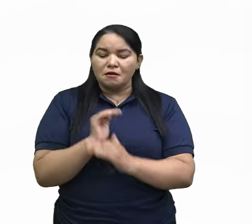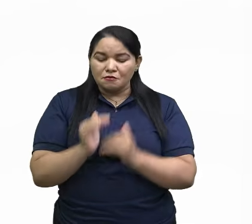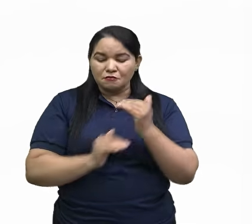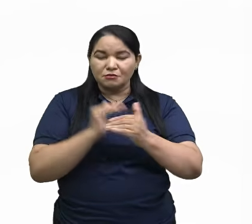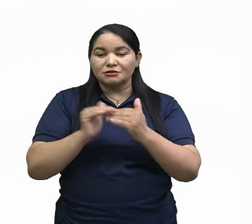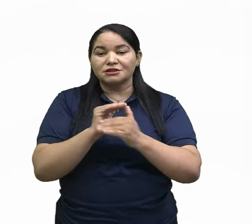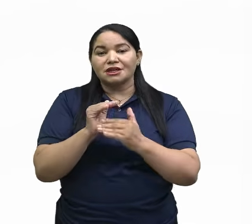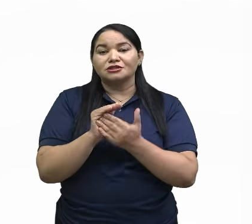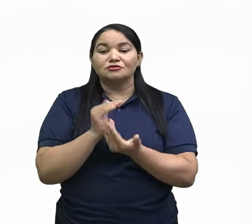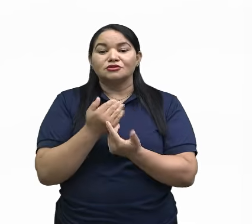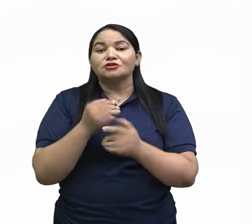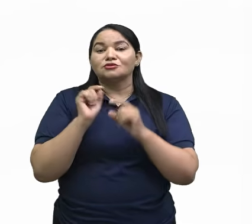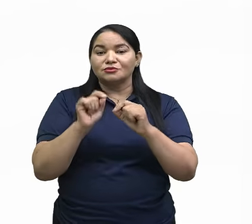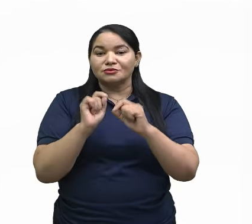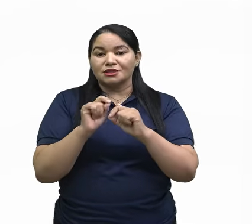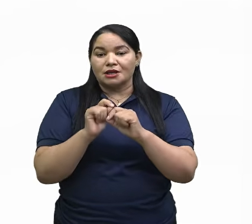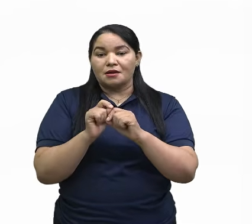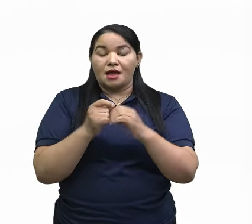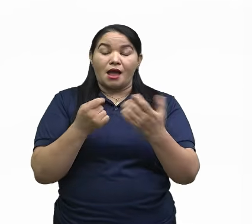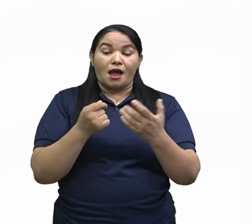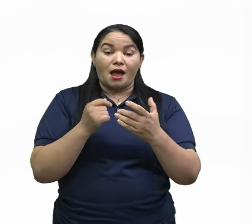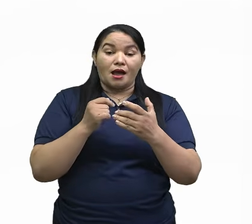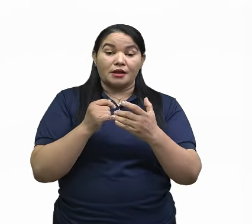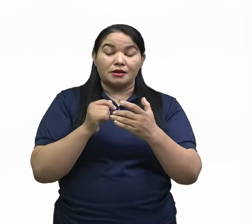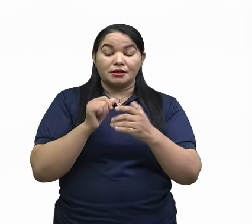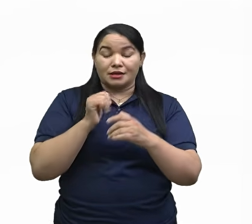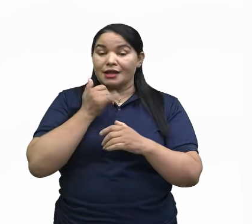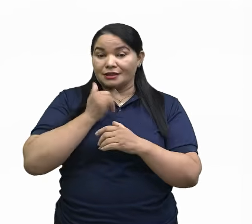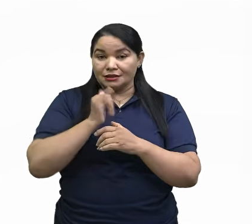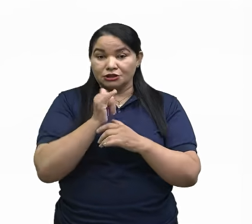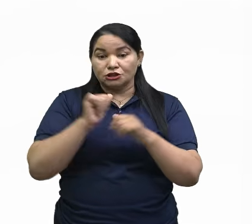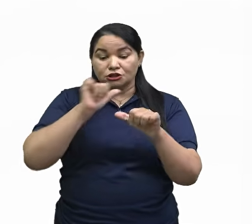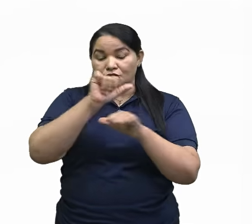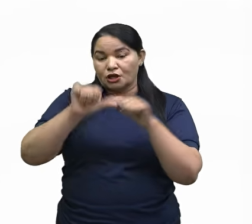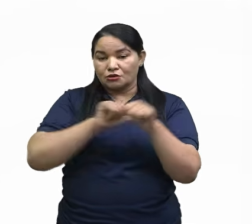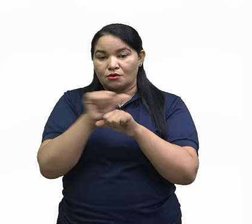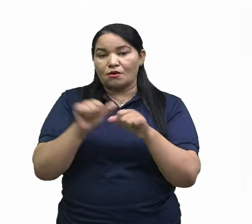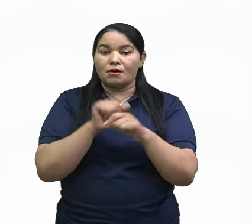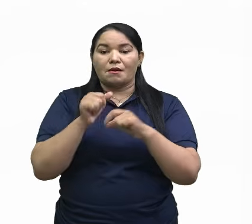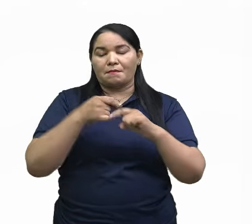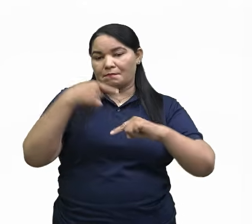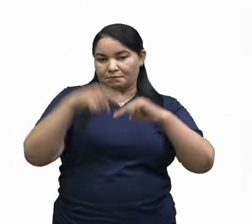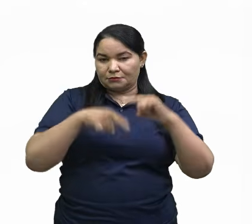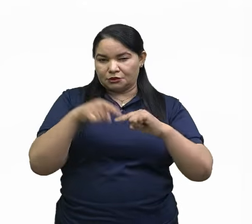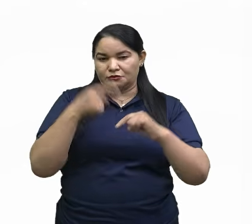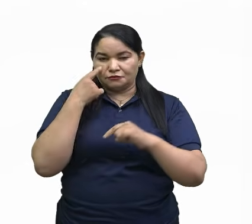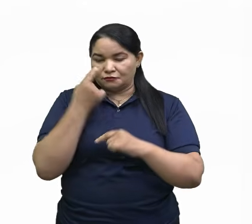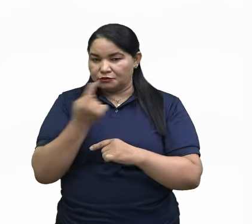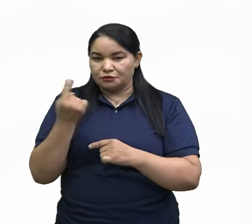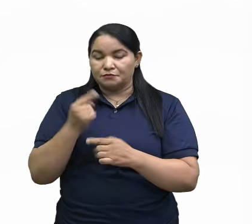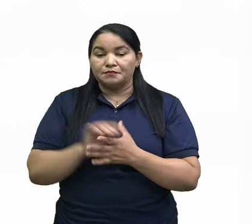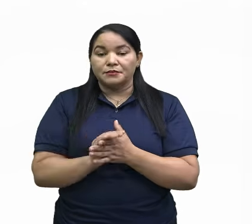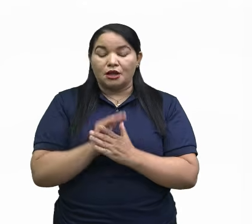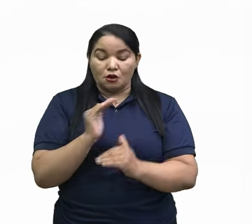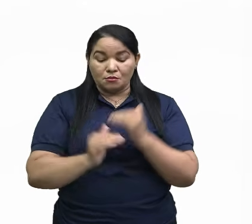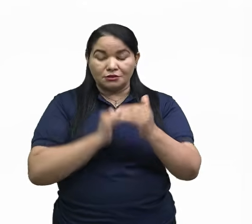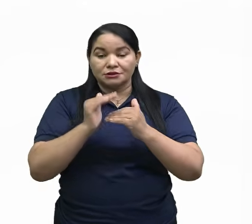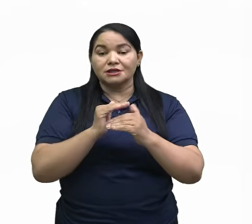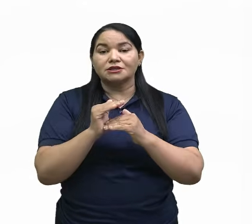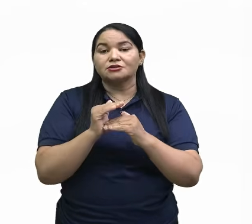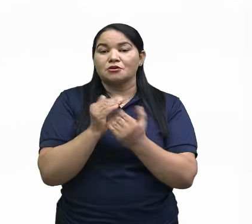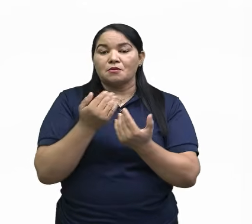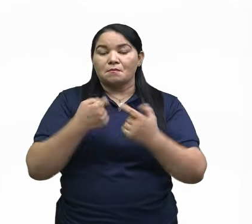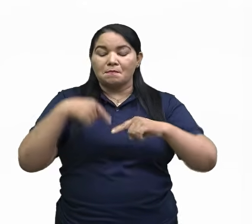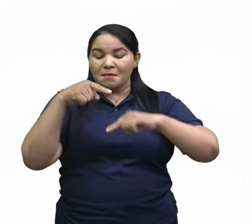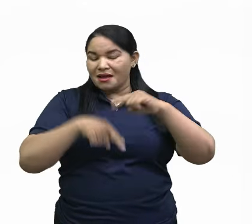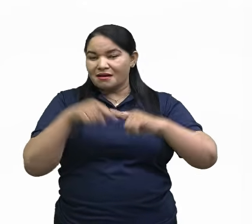Onde ocorre esse processo de galvanoplastia, que é justamente, né, o processo em que uma das peças